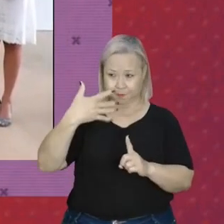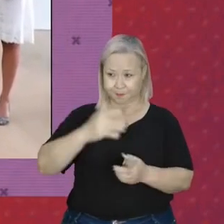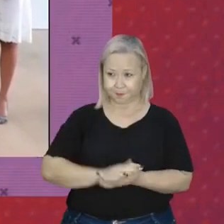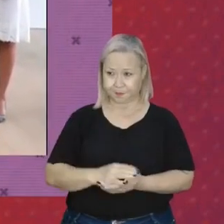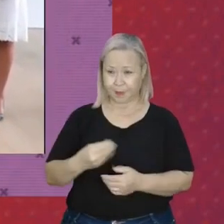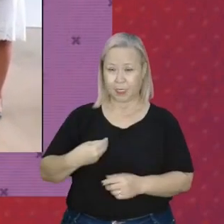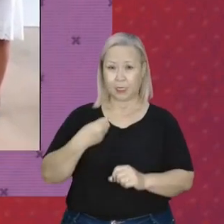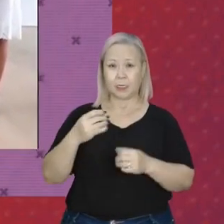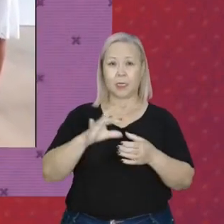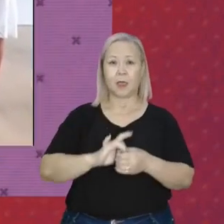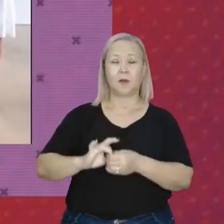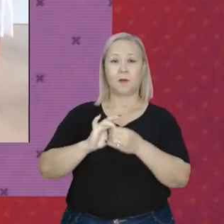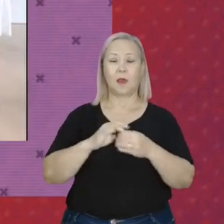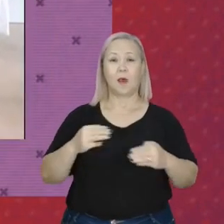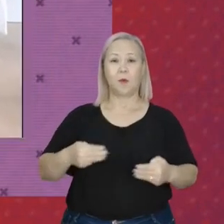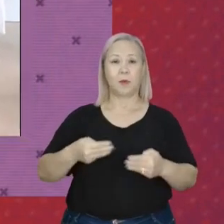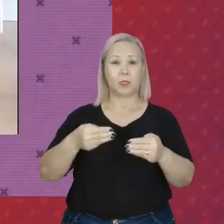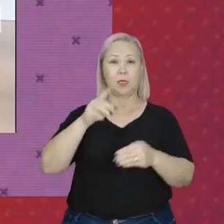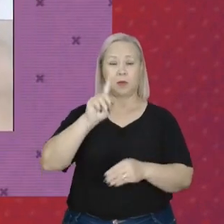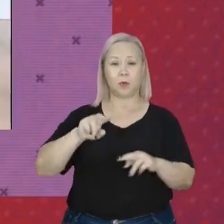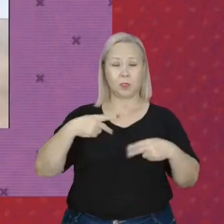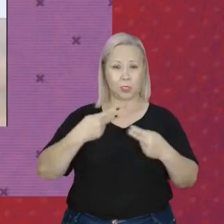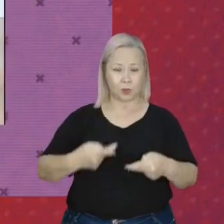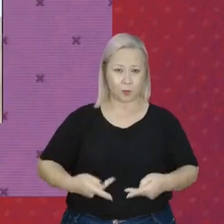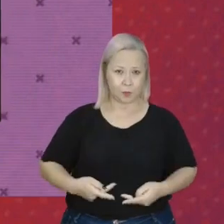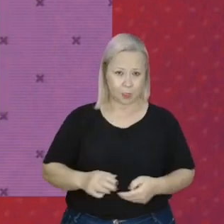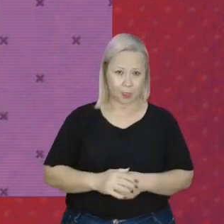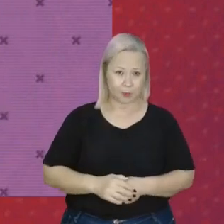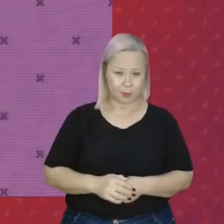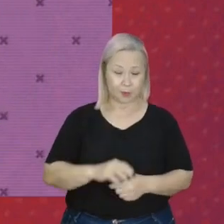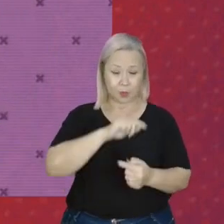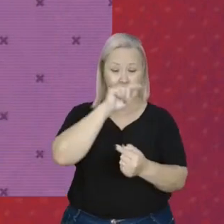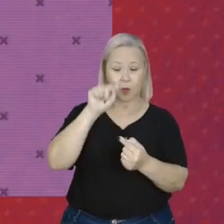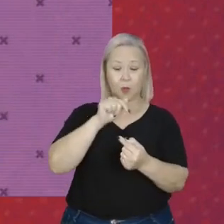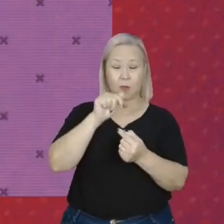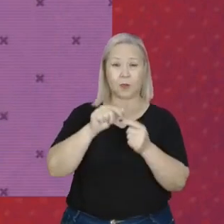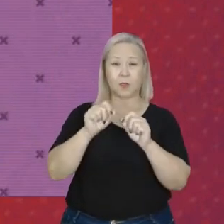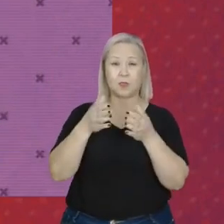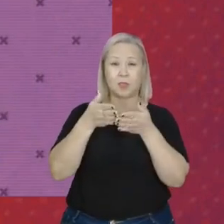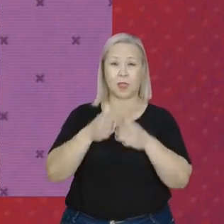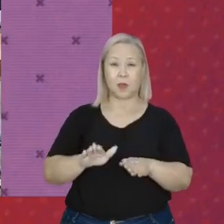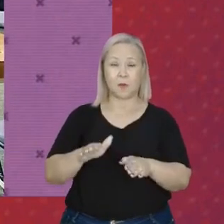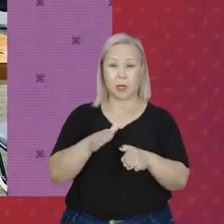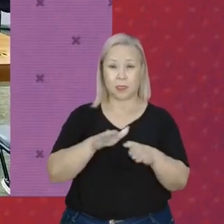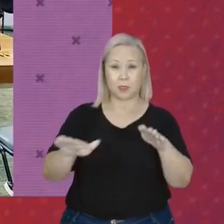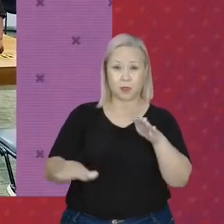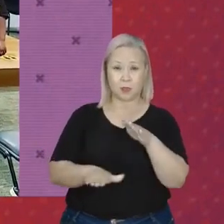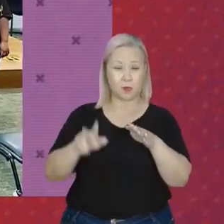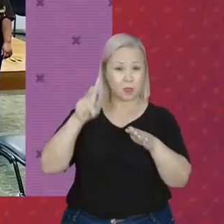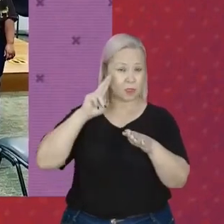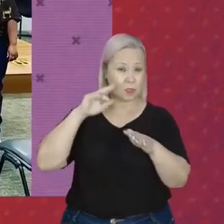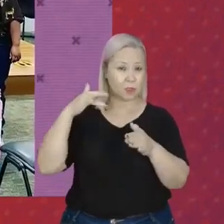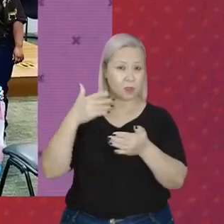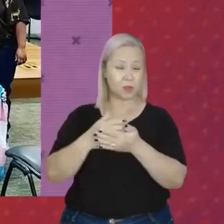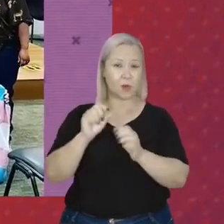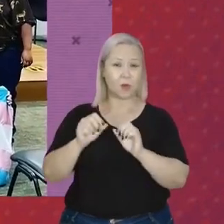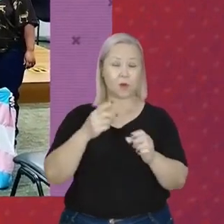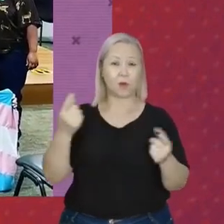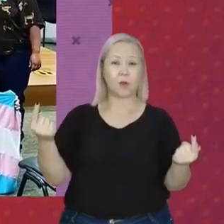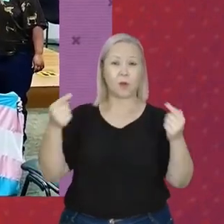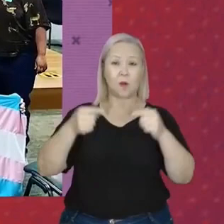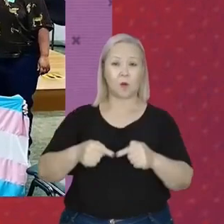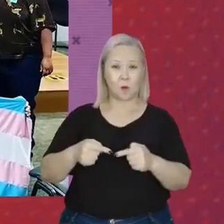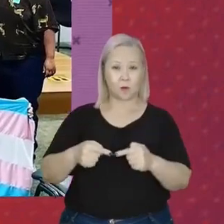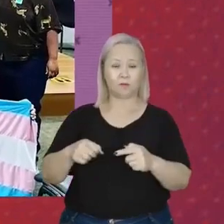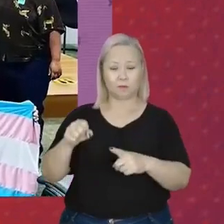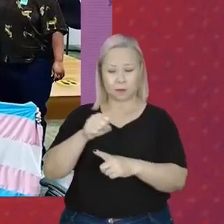está vinculado ao Ministério dos Direitos Humanos. O objetivo é reparar desigualdades históricas contra a população